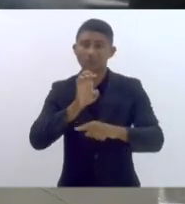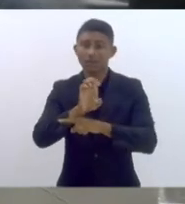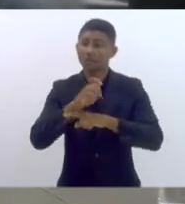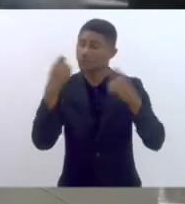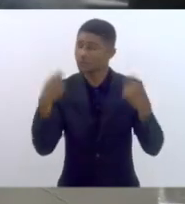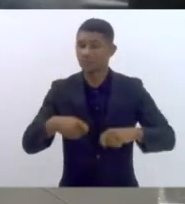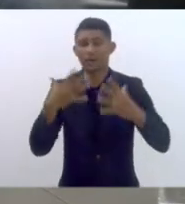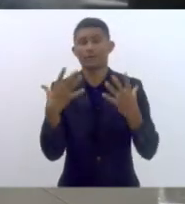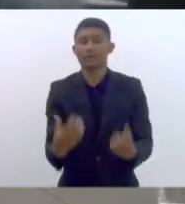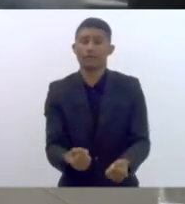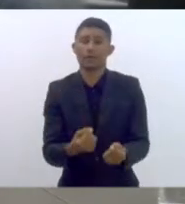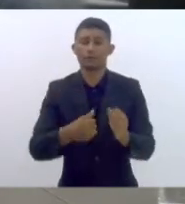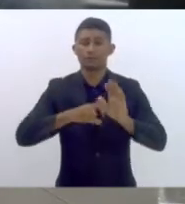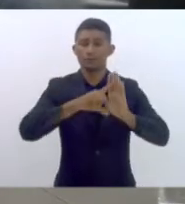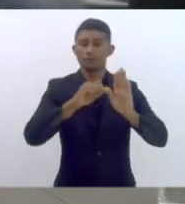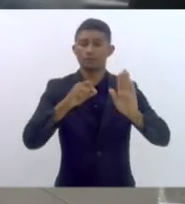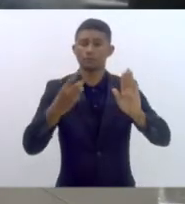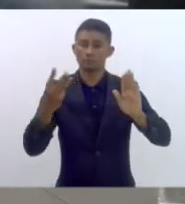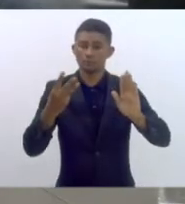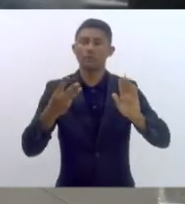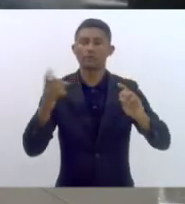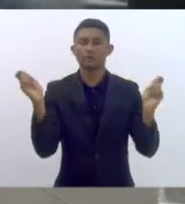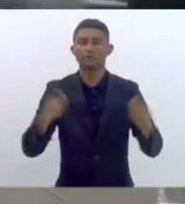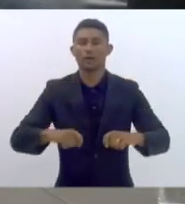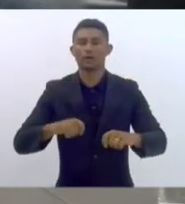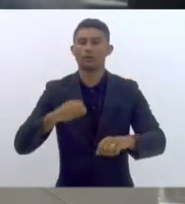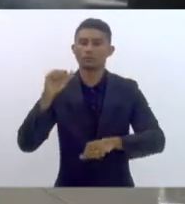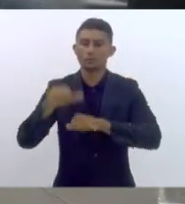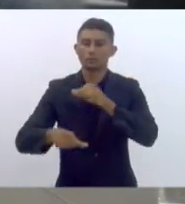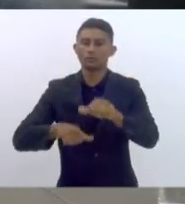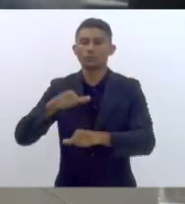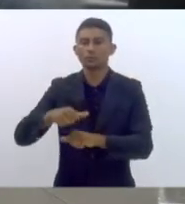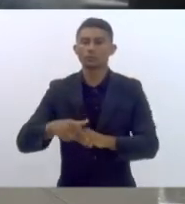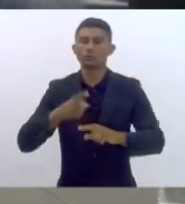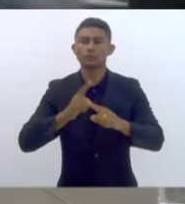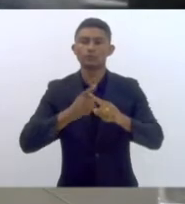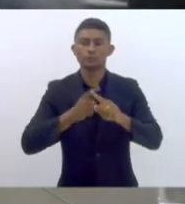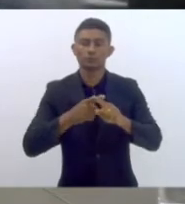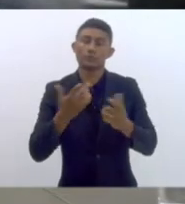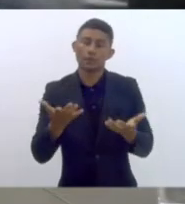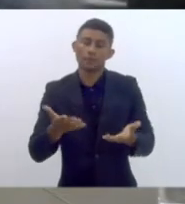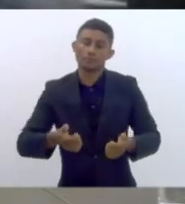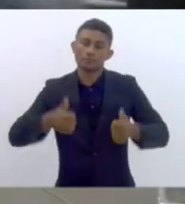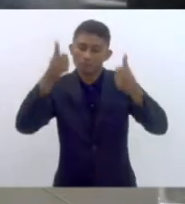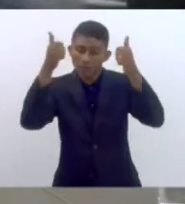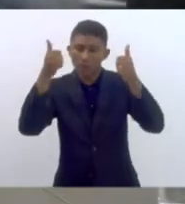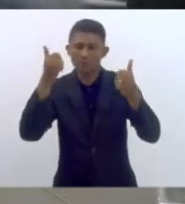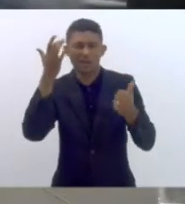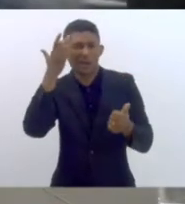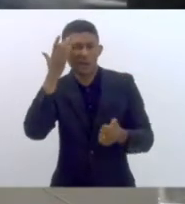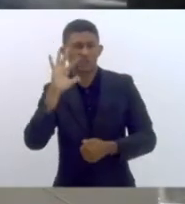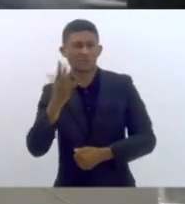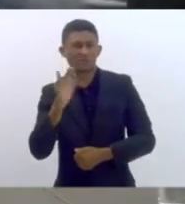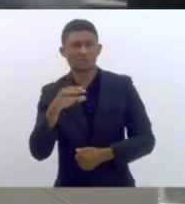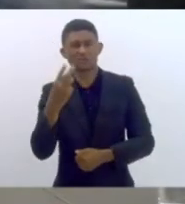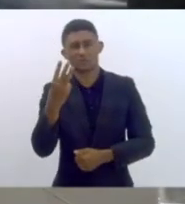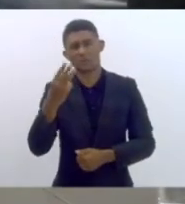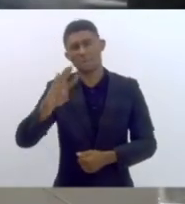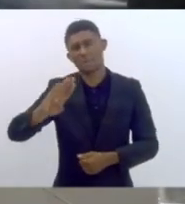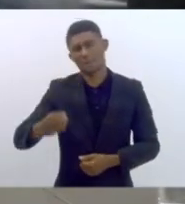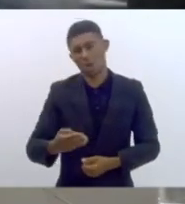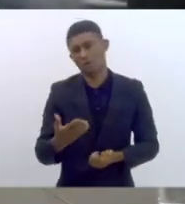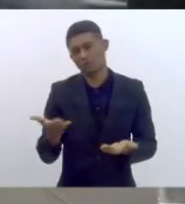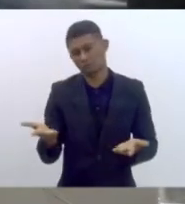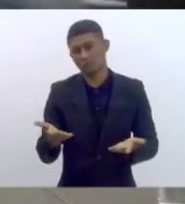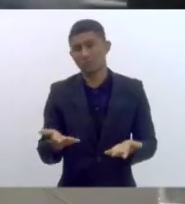3º para poder fazer essa troca. Que aí é uma inadimplência muito melhor, que, se me fala a memória, dá uns 3 bilhões. Então,